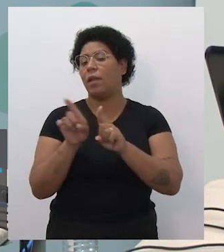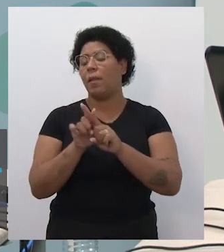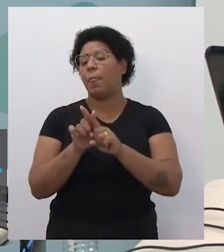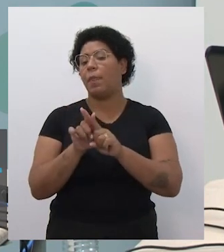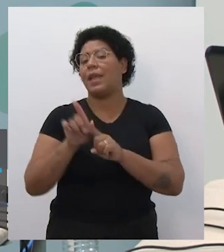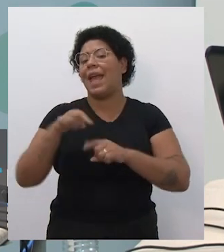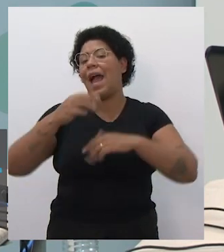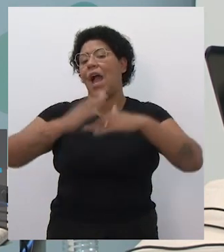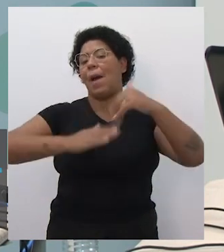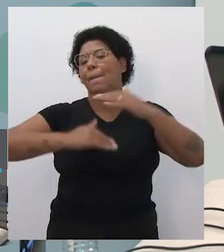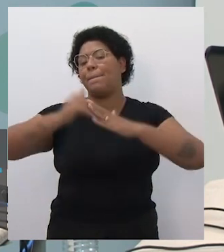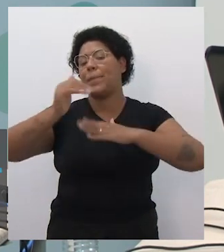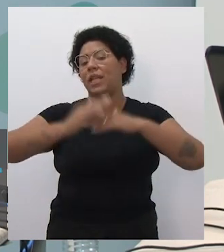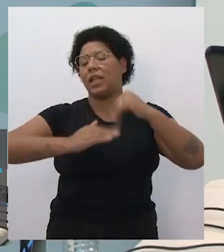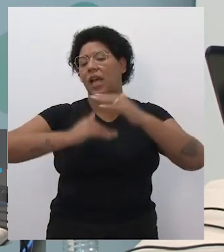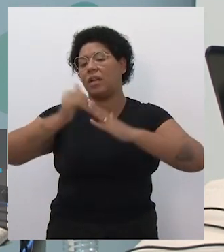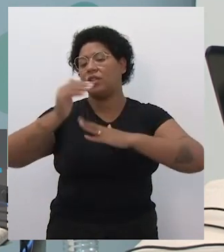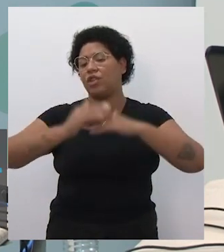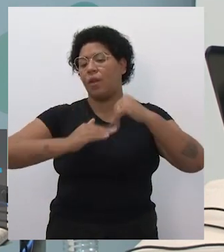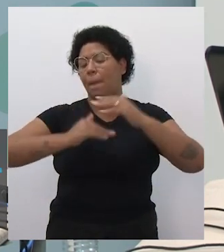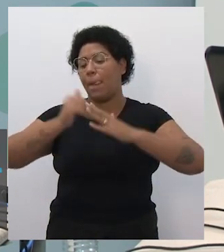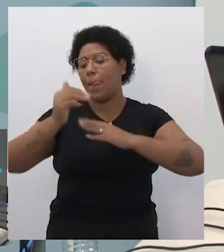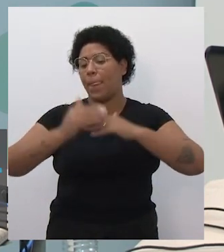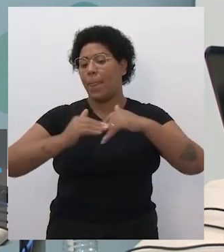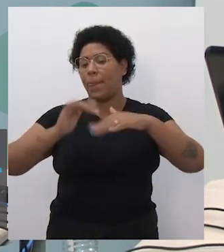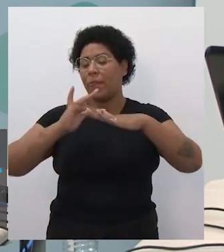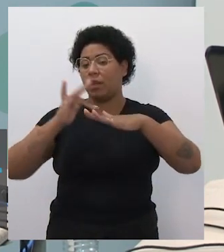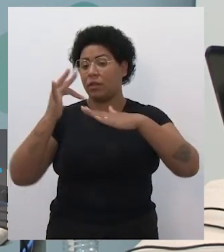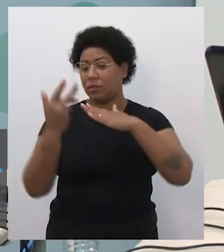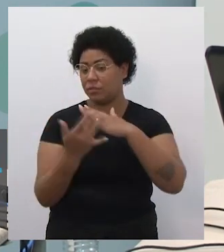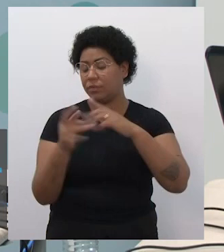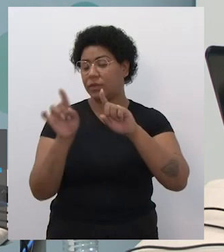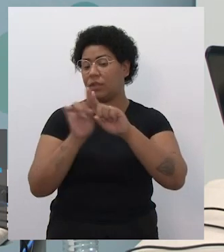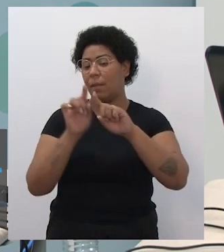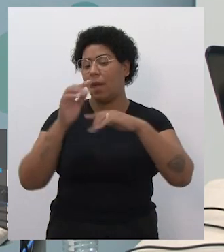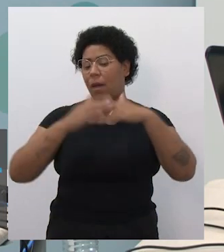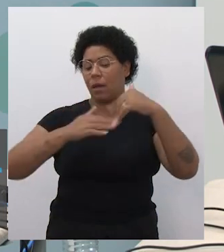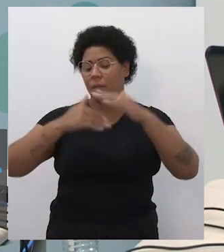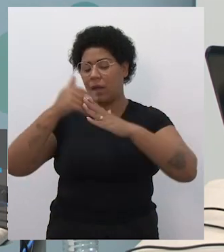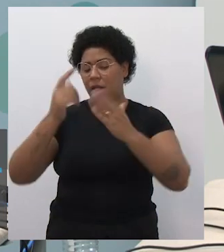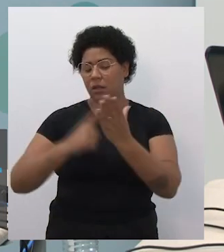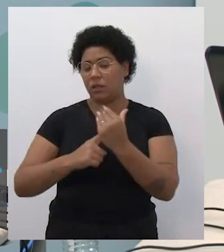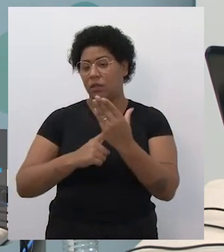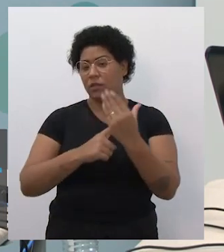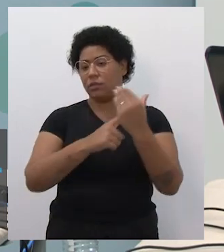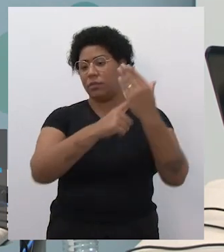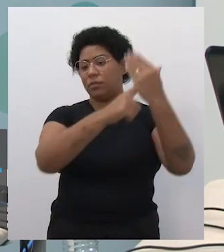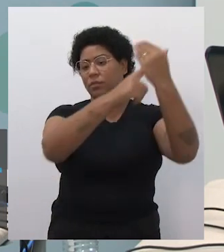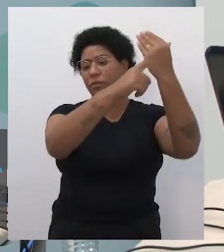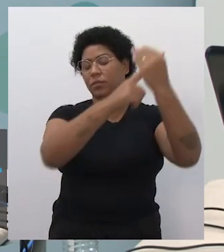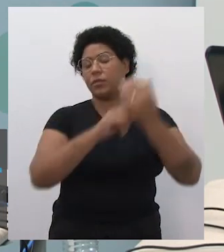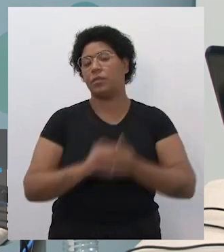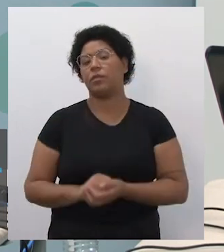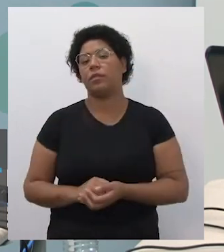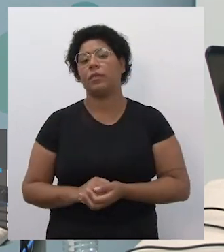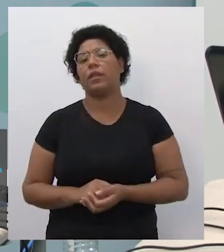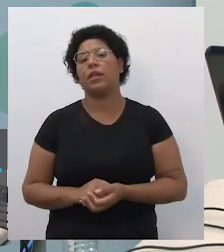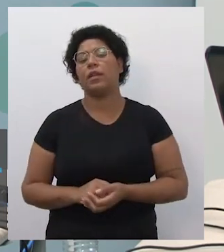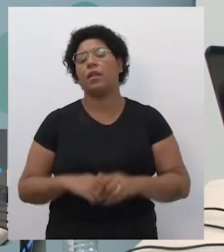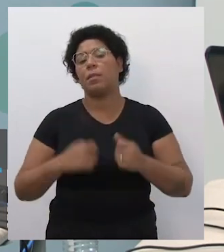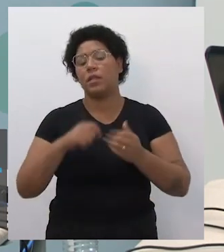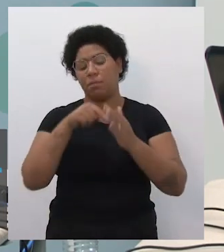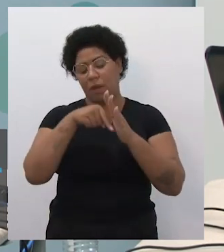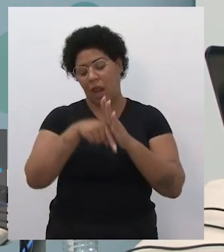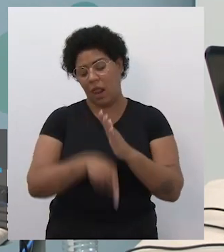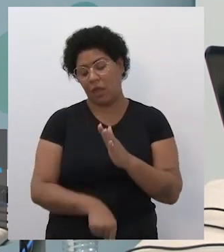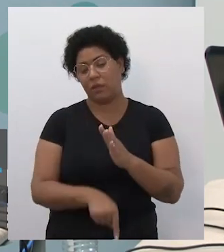as habilidades digitais, né? Habilidades com tecnologias digitais, as famosas TDIC, né? Que devem ser exploradas aí. Então,